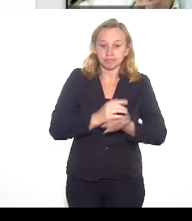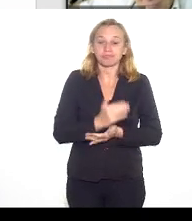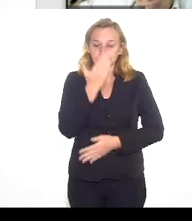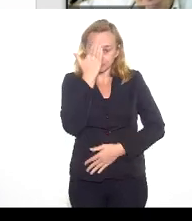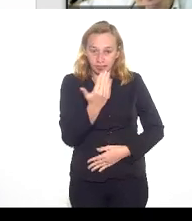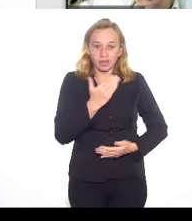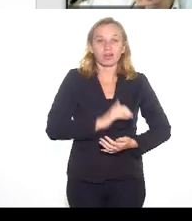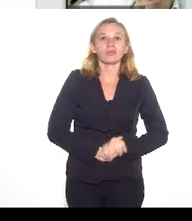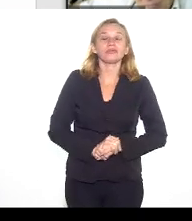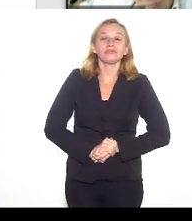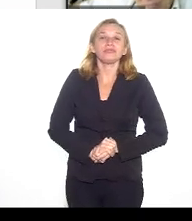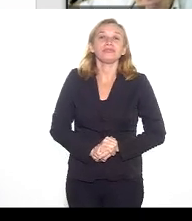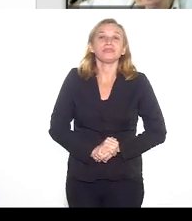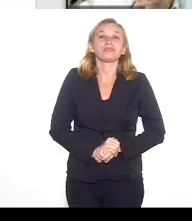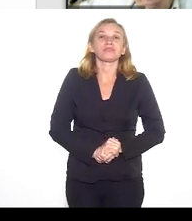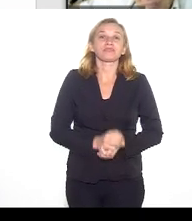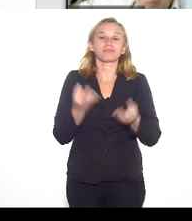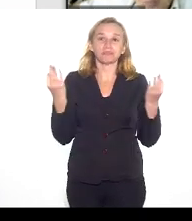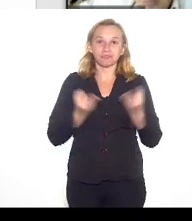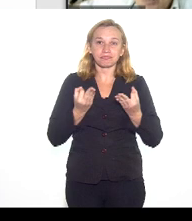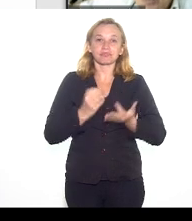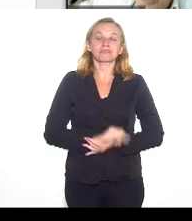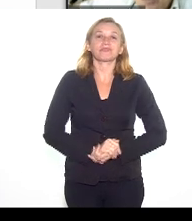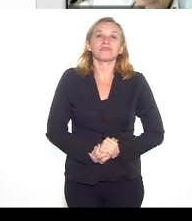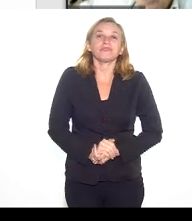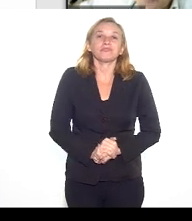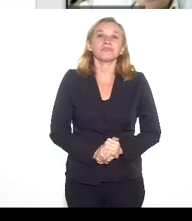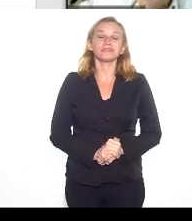Obrigado. Perfeito. Por favor.